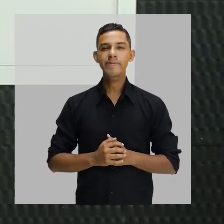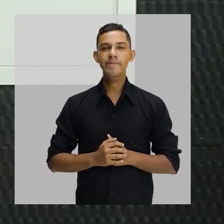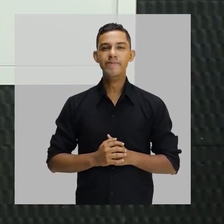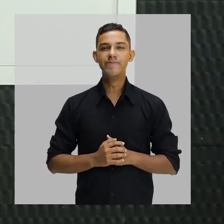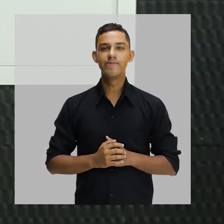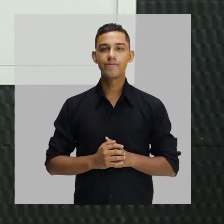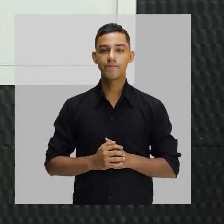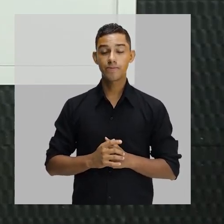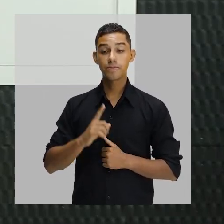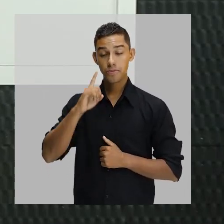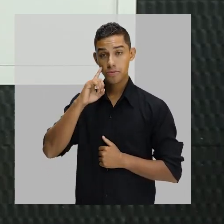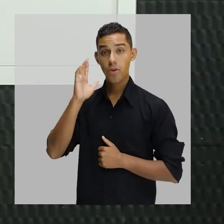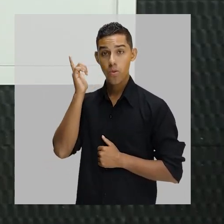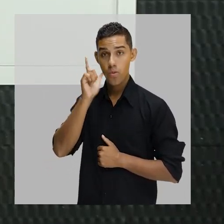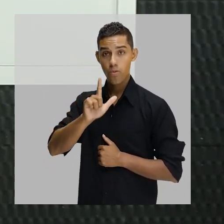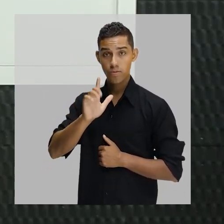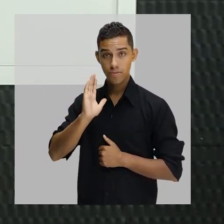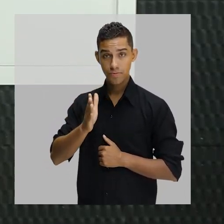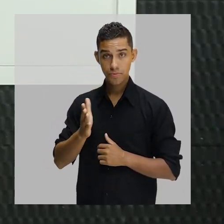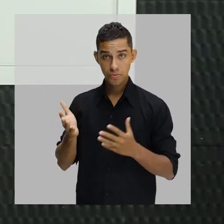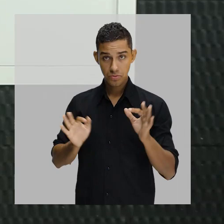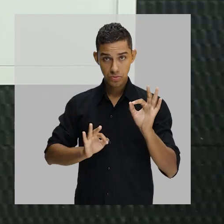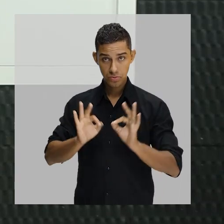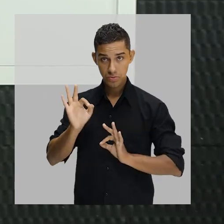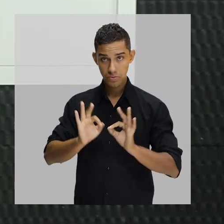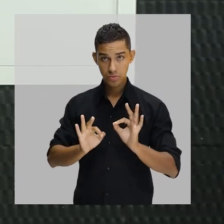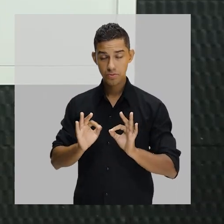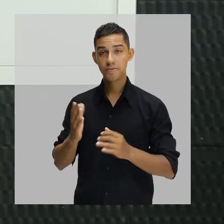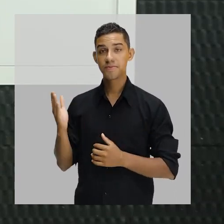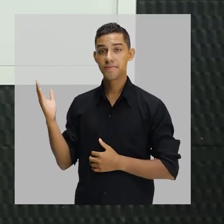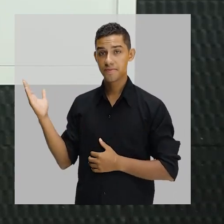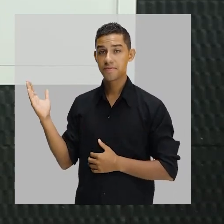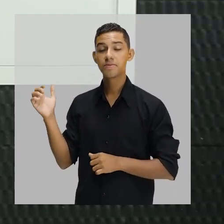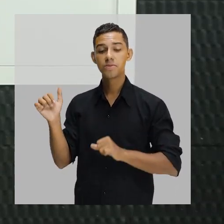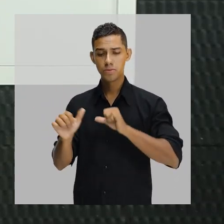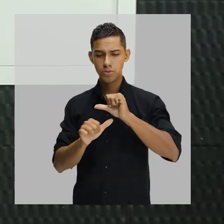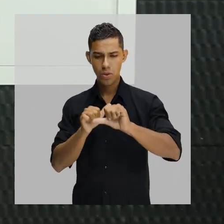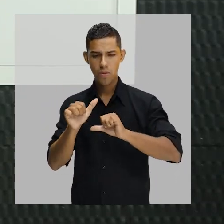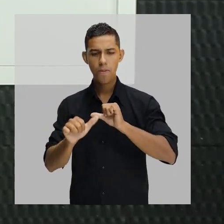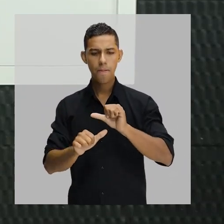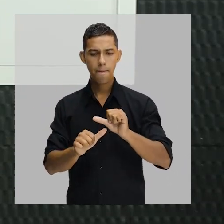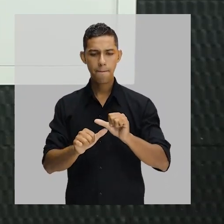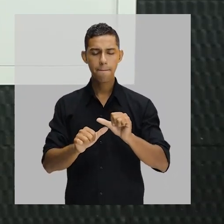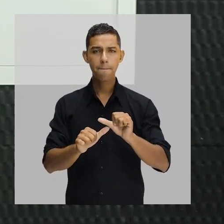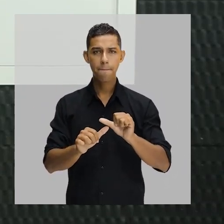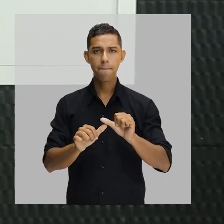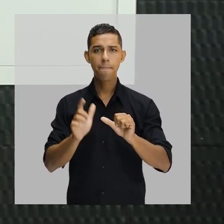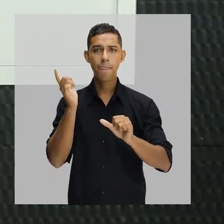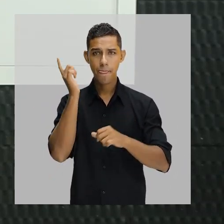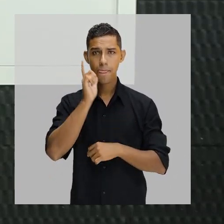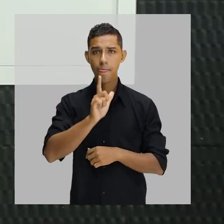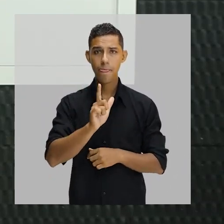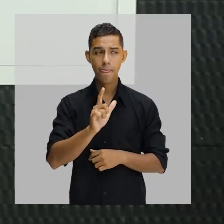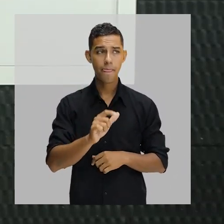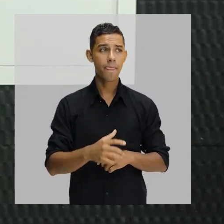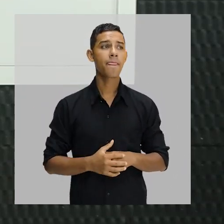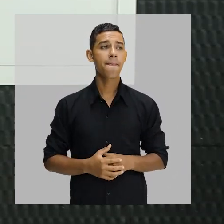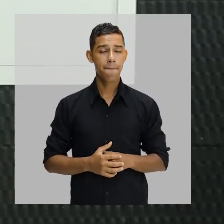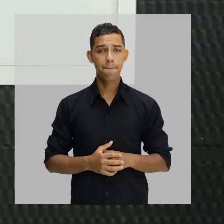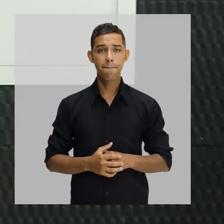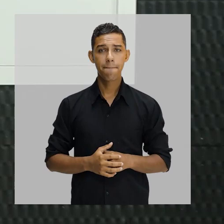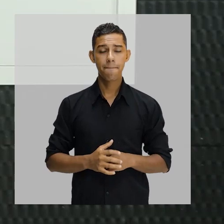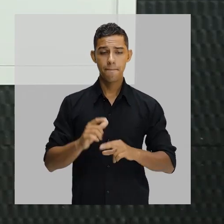Então, essa informação já foi. Então, nós já fizemos as nossas mudanças, né? As nossas mudanças aí quanto